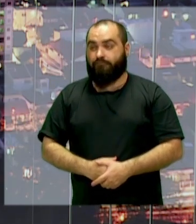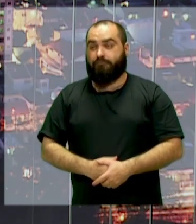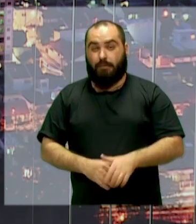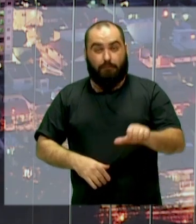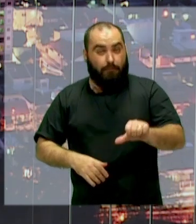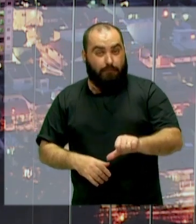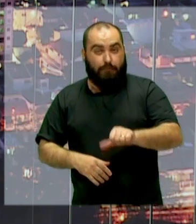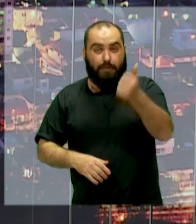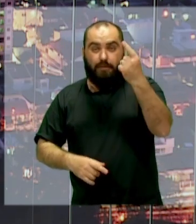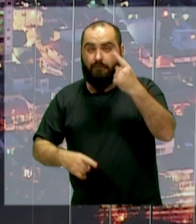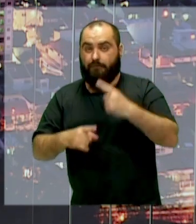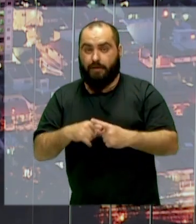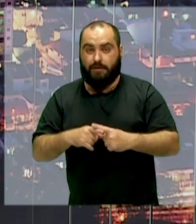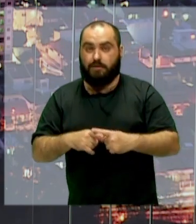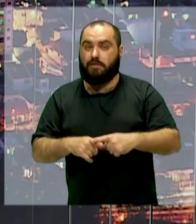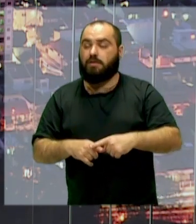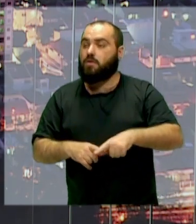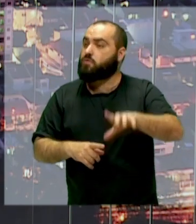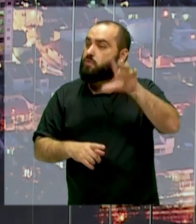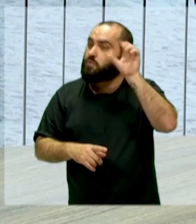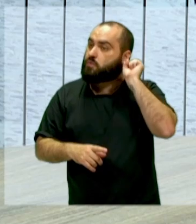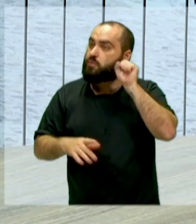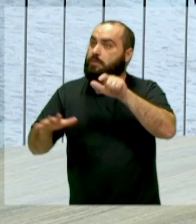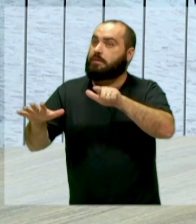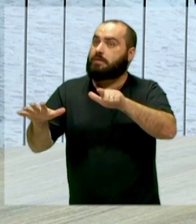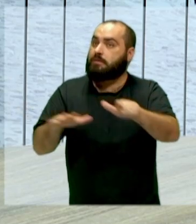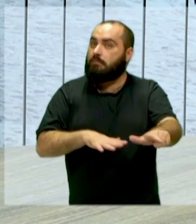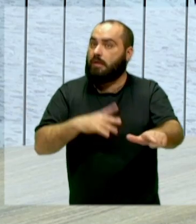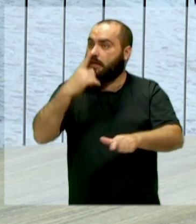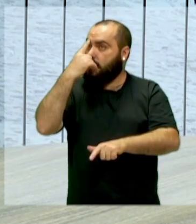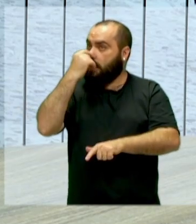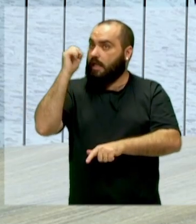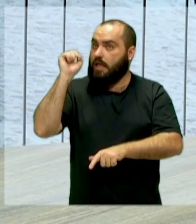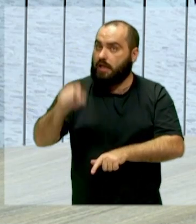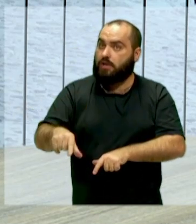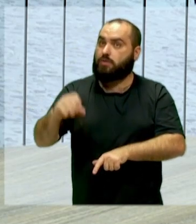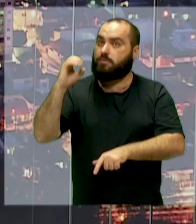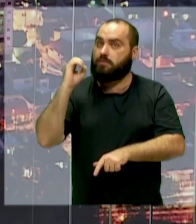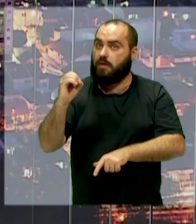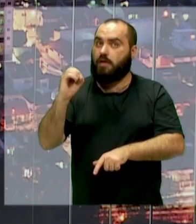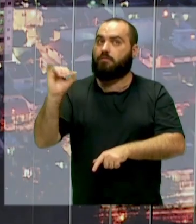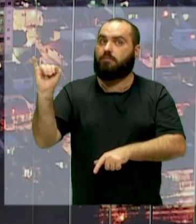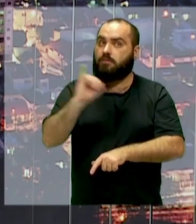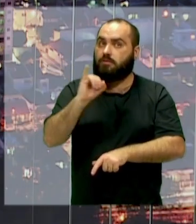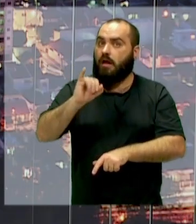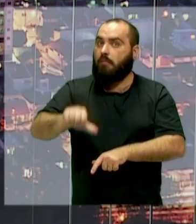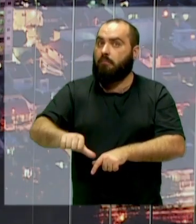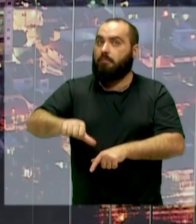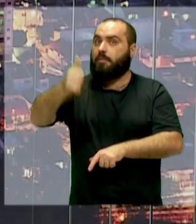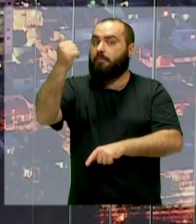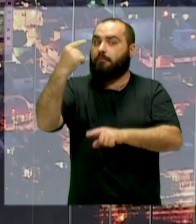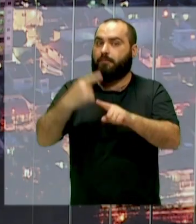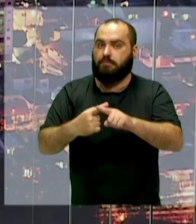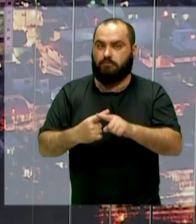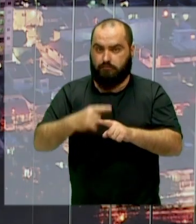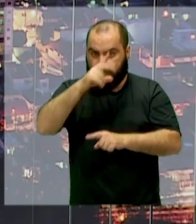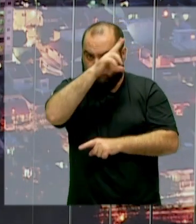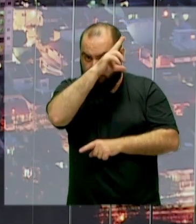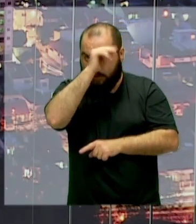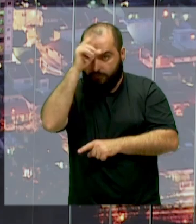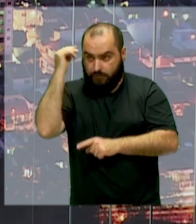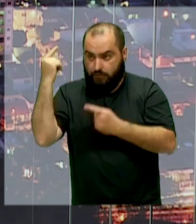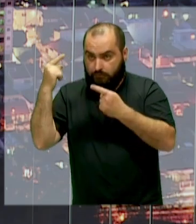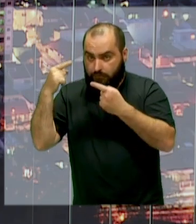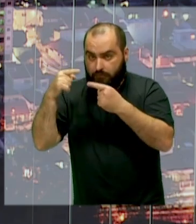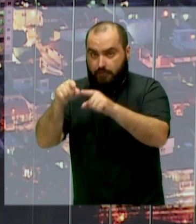primeira vez que eu ouço falar da semana Lixo Zero deita Jaí Ah o poder público tá junto com vocês ou